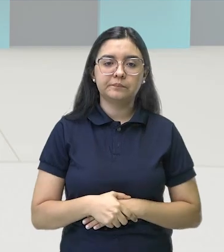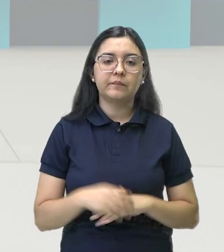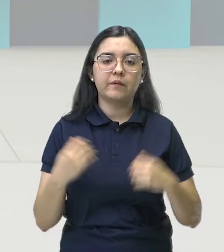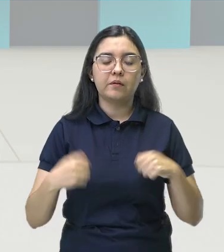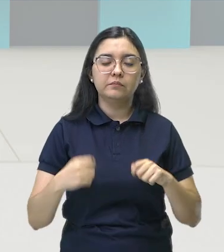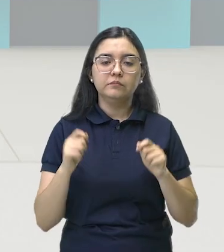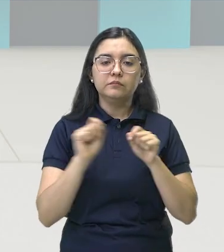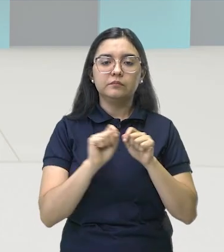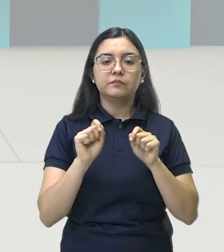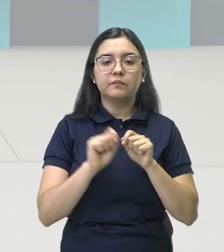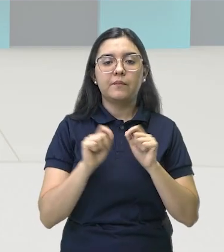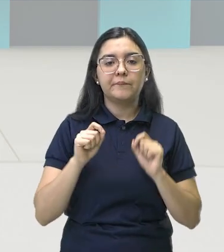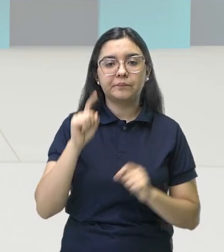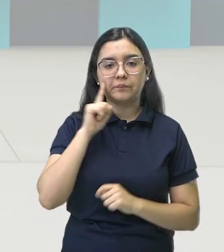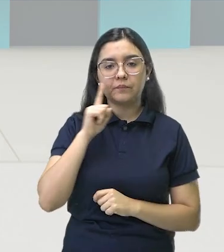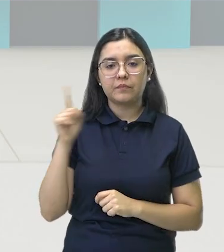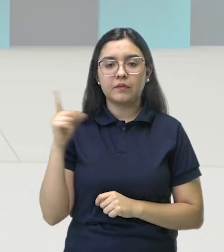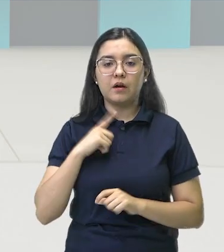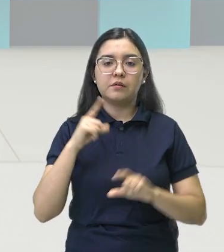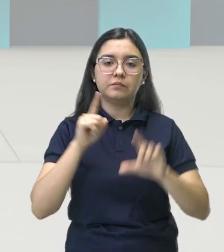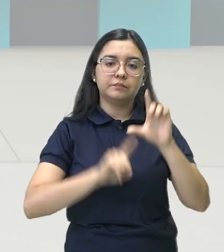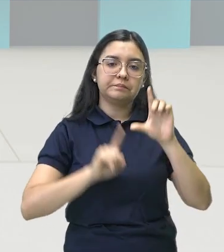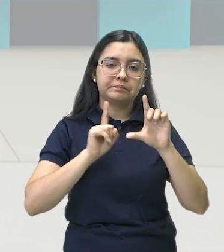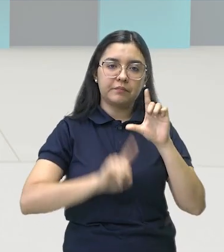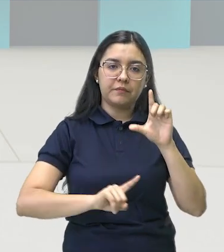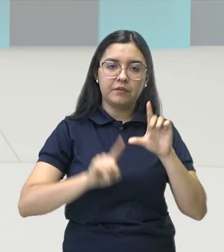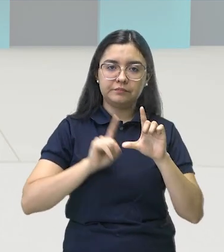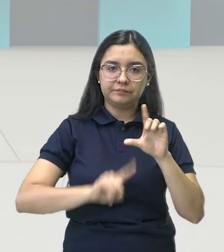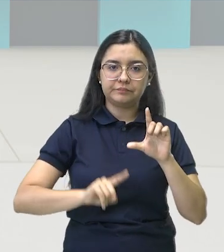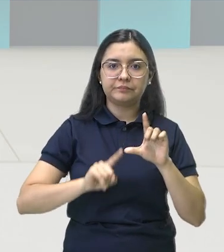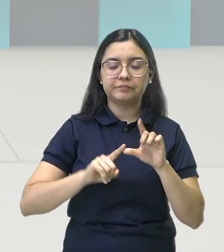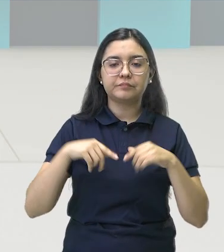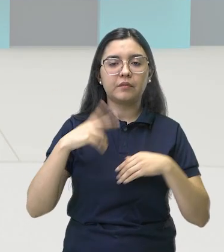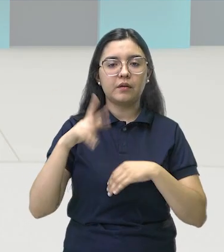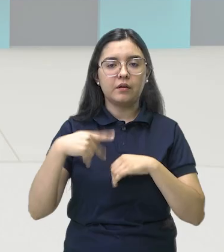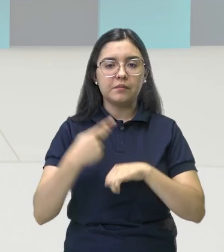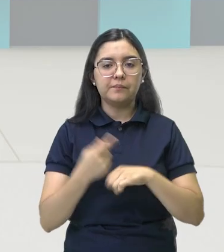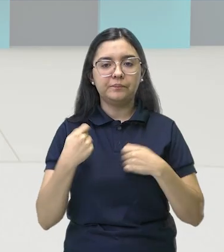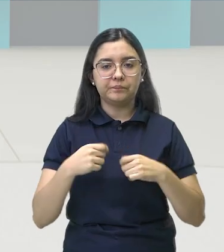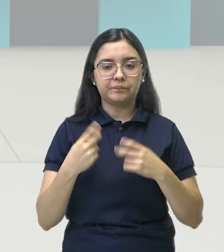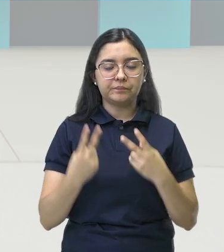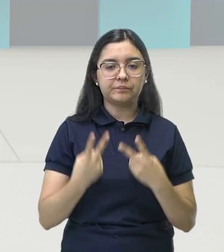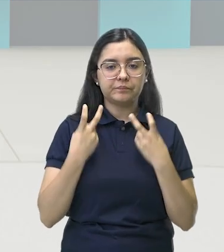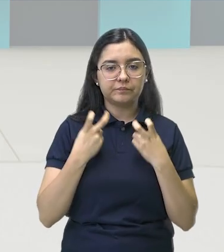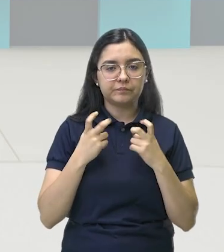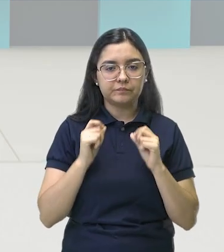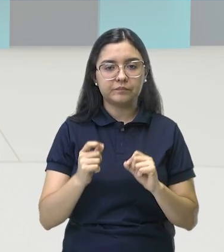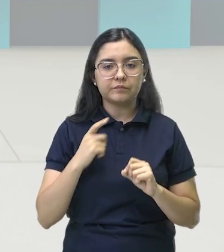a letra em bastão. E depois eu preciso reconhecer